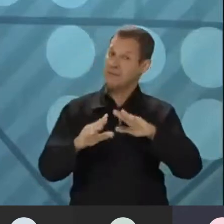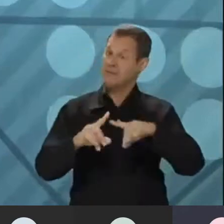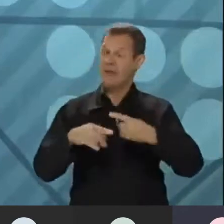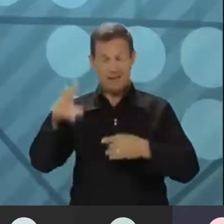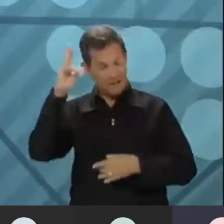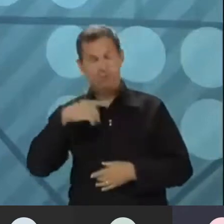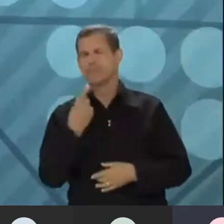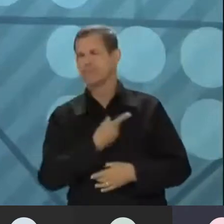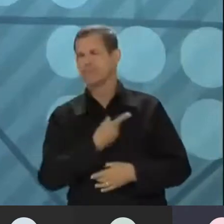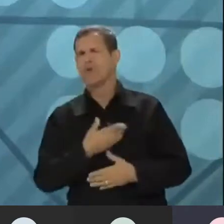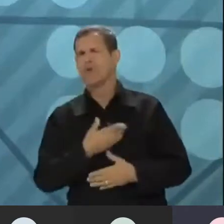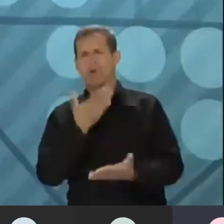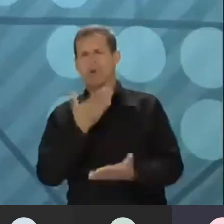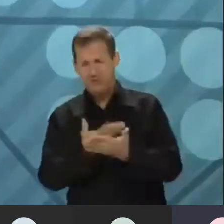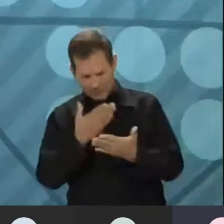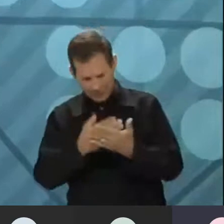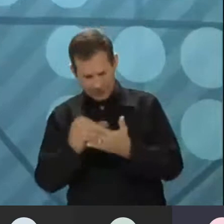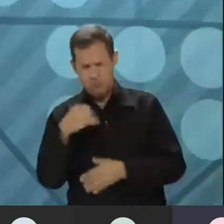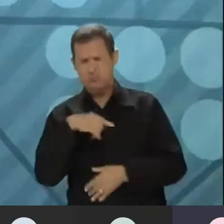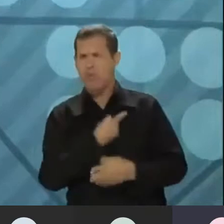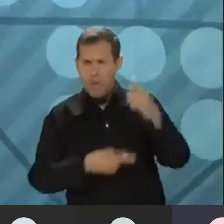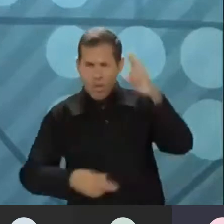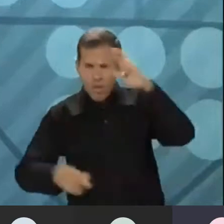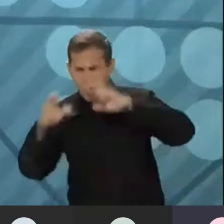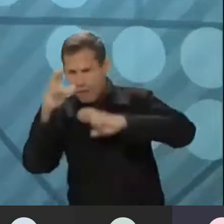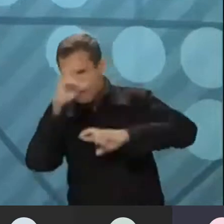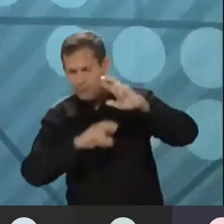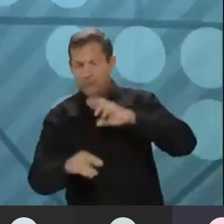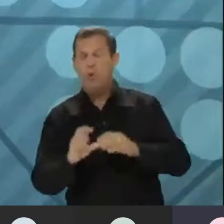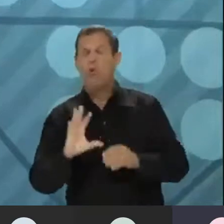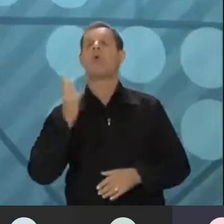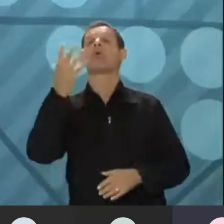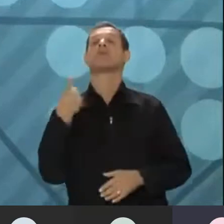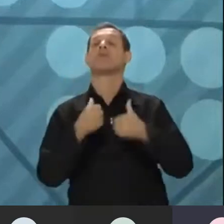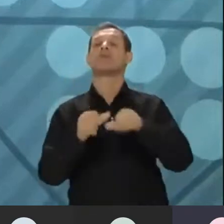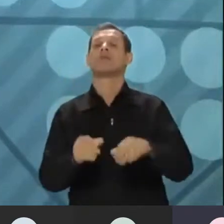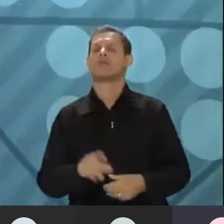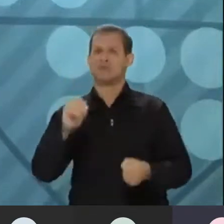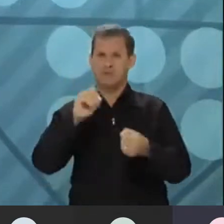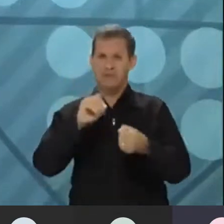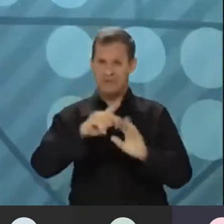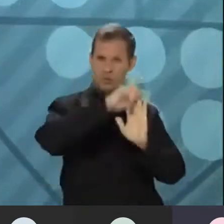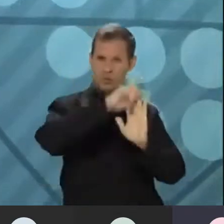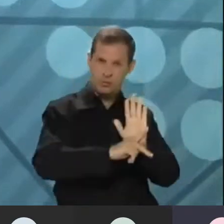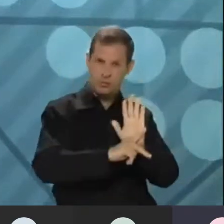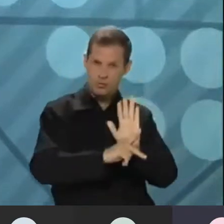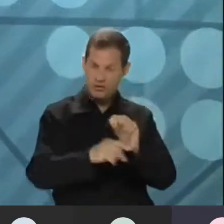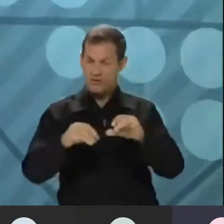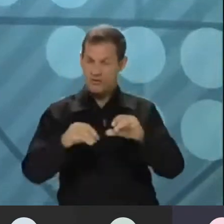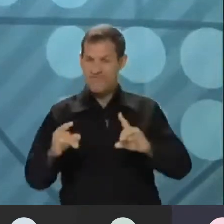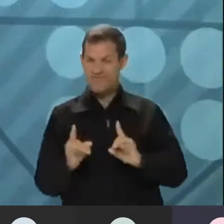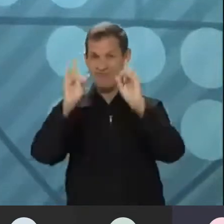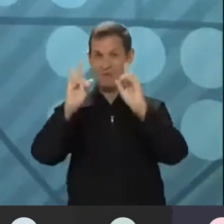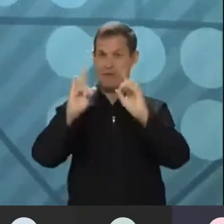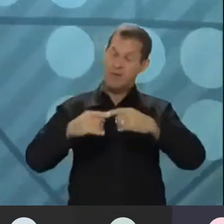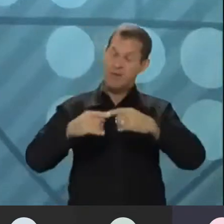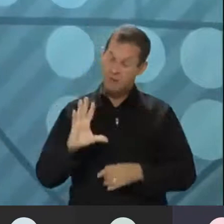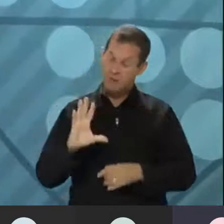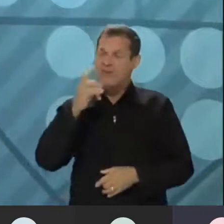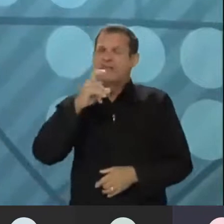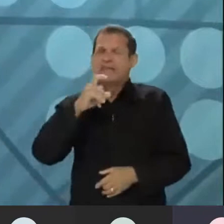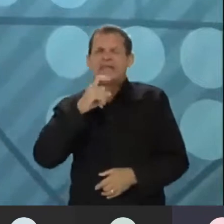sempre. Tá? Lembrando, a gente já discutiu isso, que é importante a gente analisar o clima de onde nós estamos realizando esse projeto dessa edificação. Se